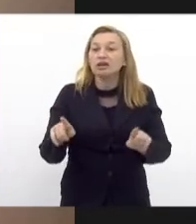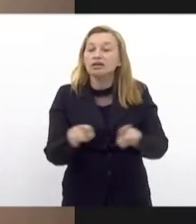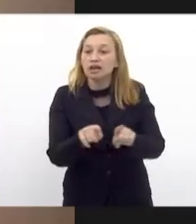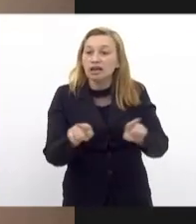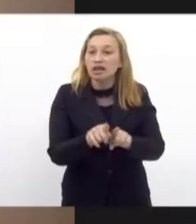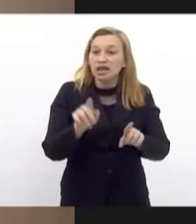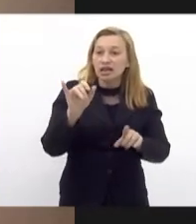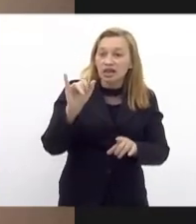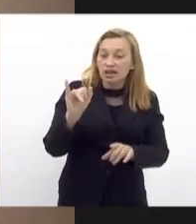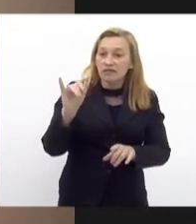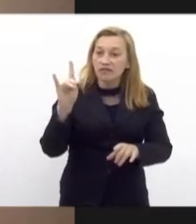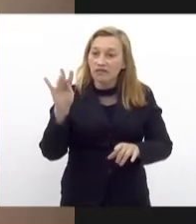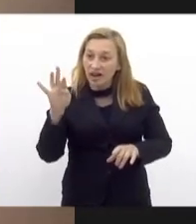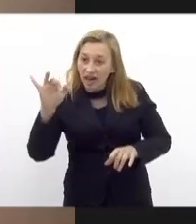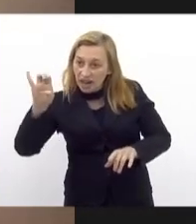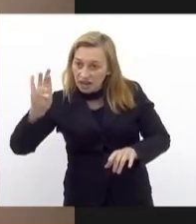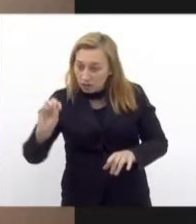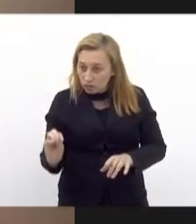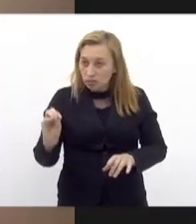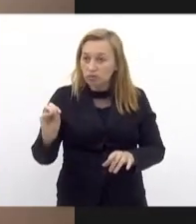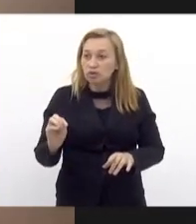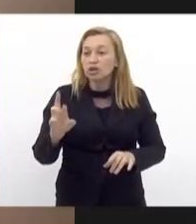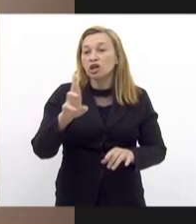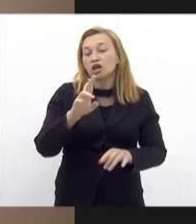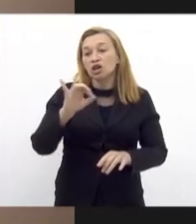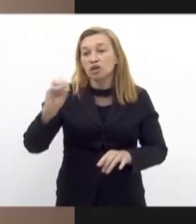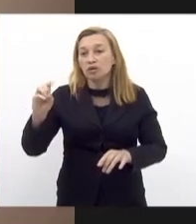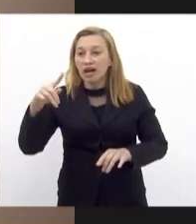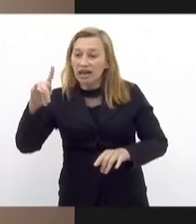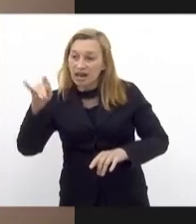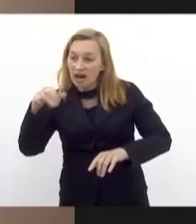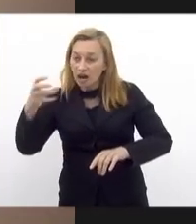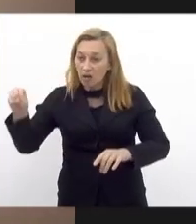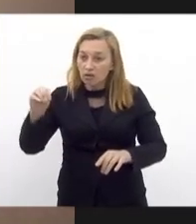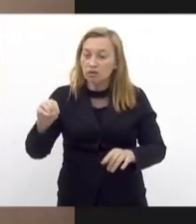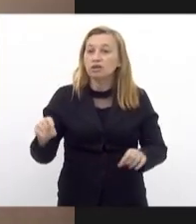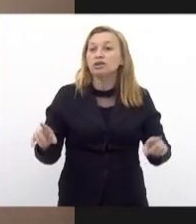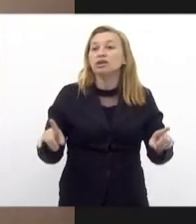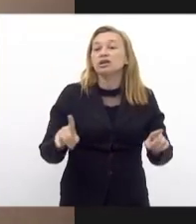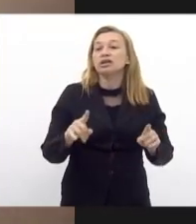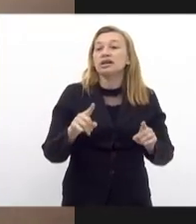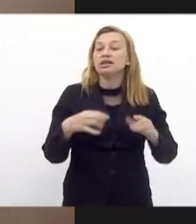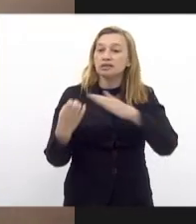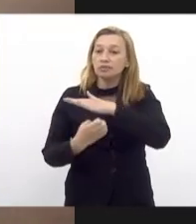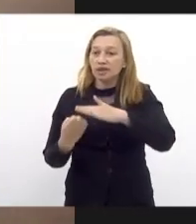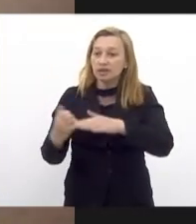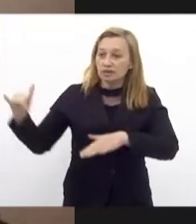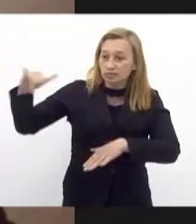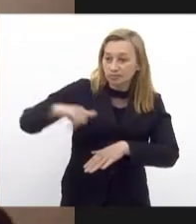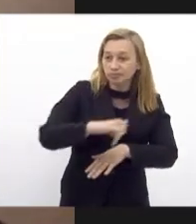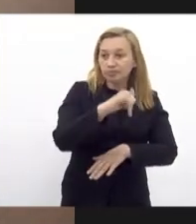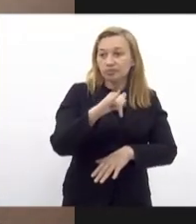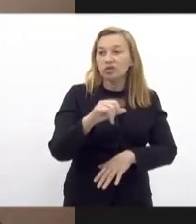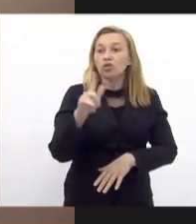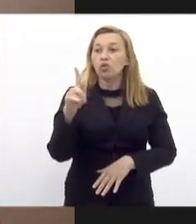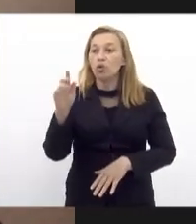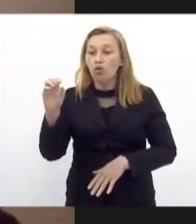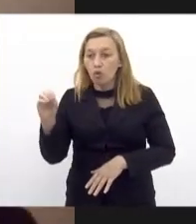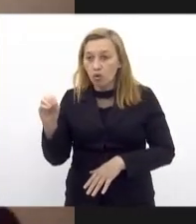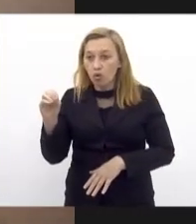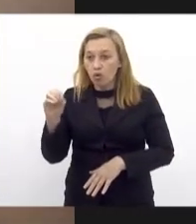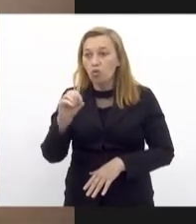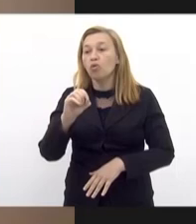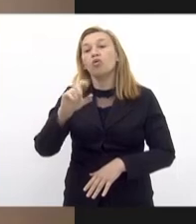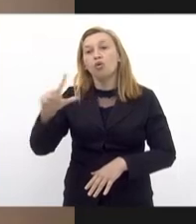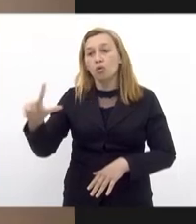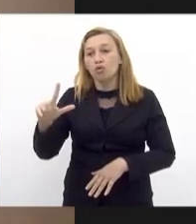da Infraero, da concessionária Rio Galeão e das operadoras, das empresas aéreas, Gol, Latam, Itapemirim, que hoje é uma